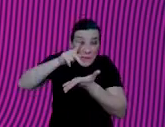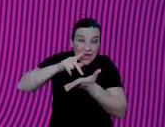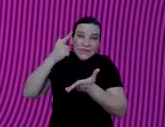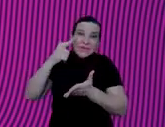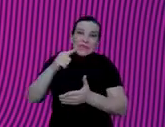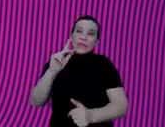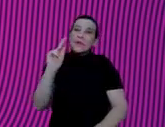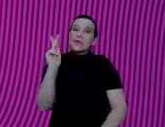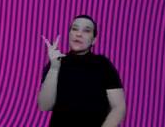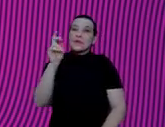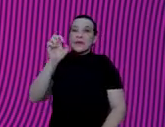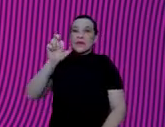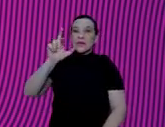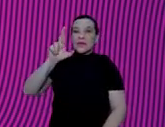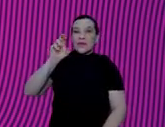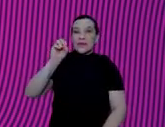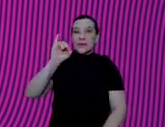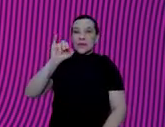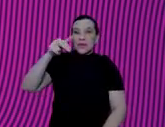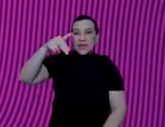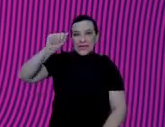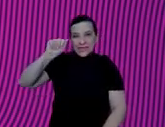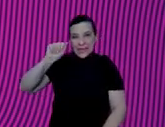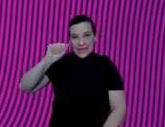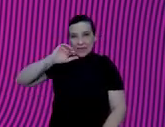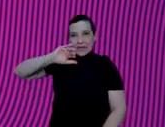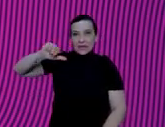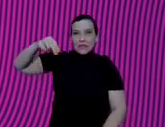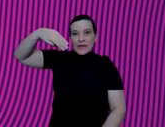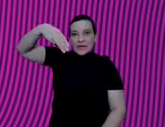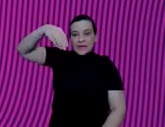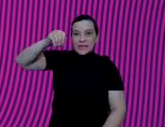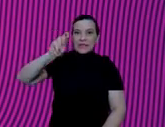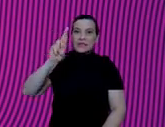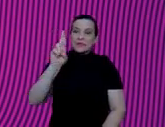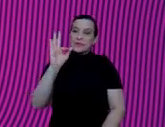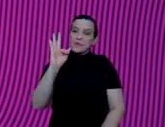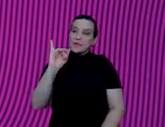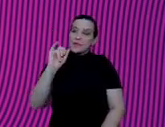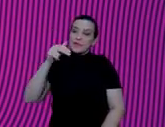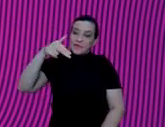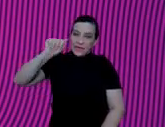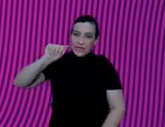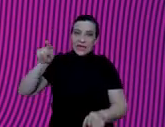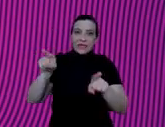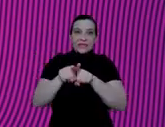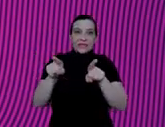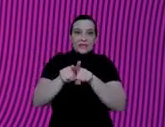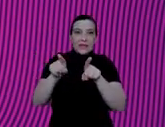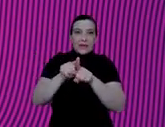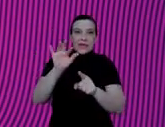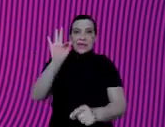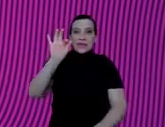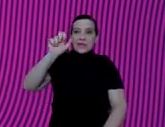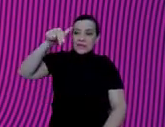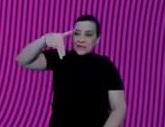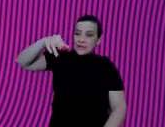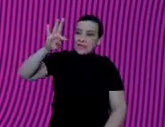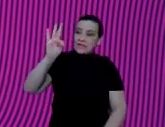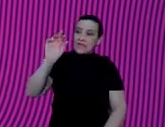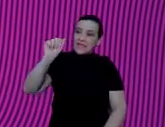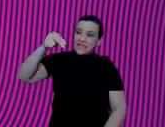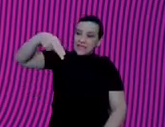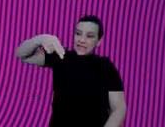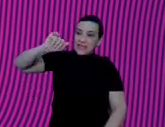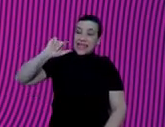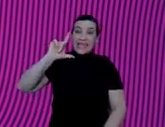produzida ilegalmente, né, e mais tarde, então, o fentanil e seus derivados, opioides muito mais potentes, né,